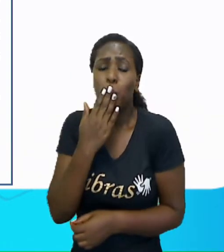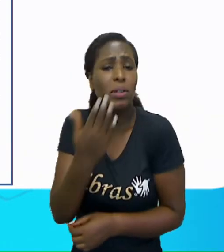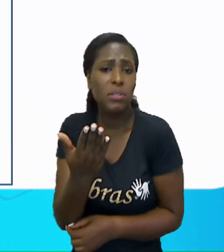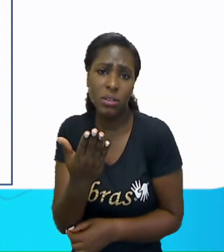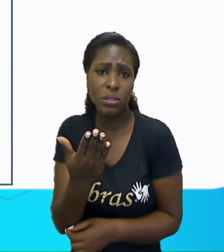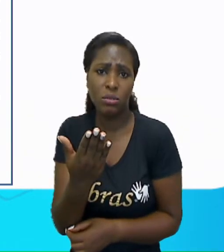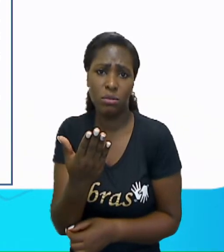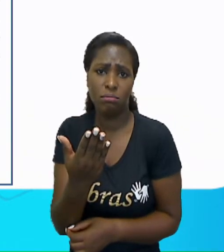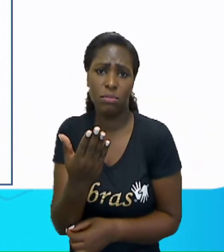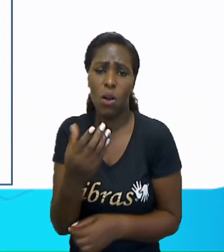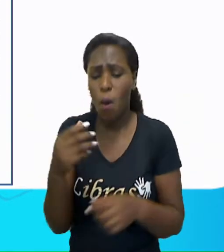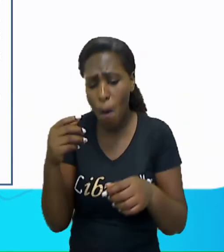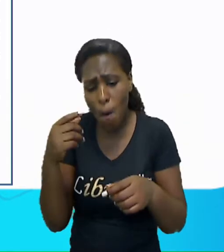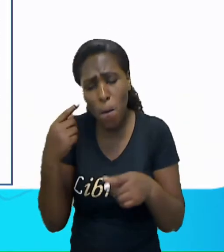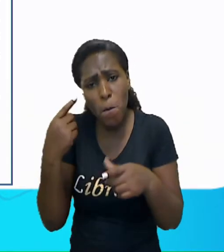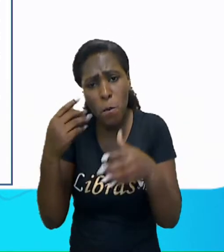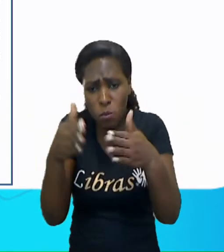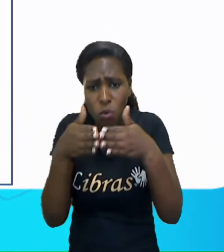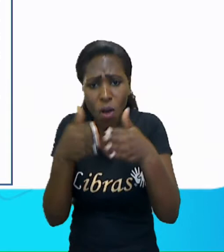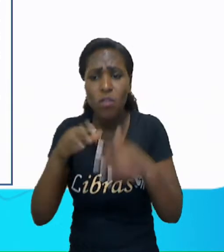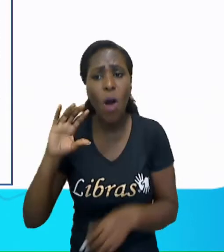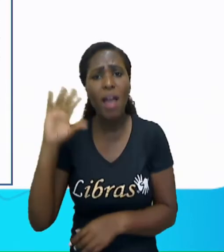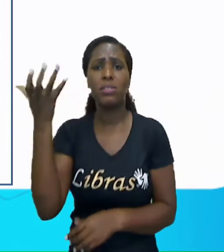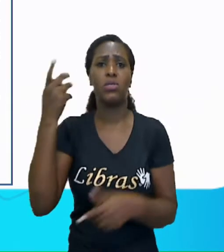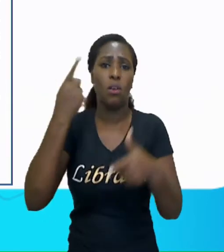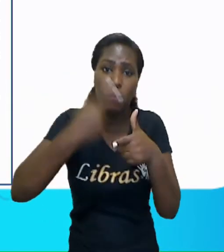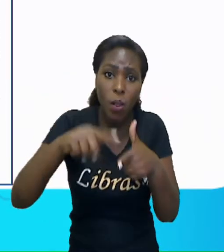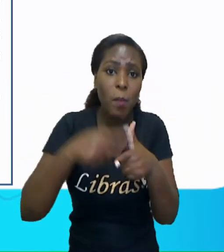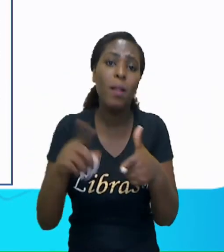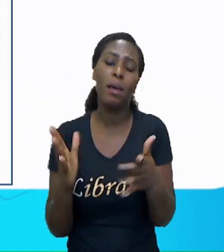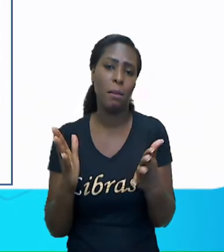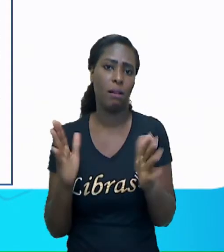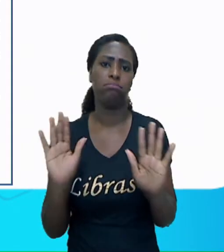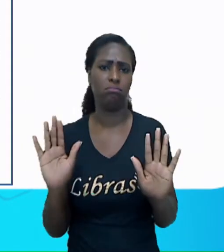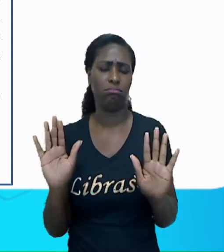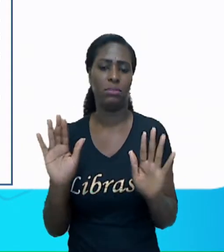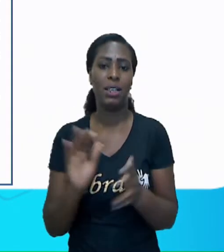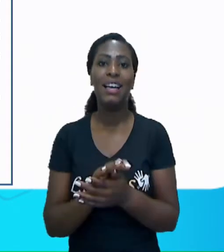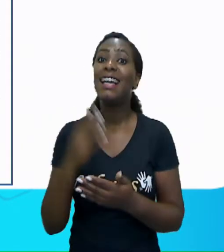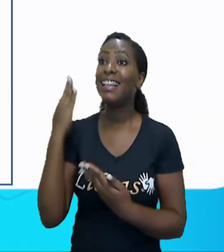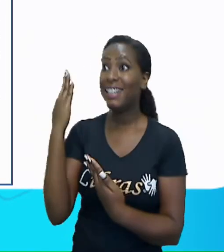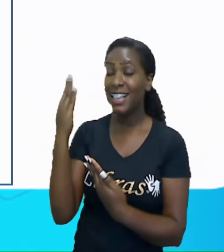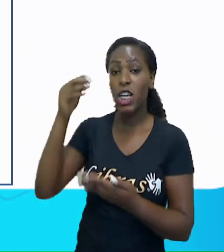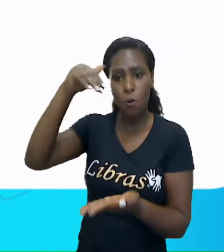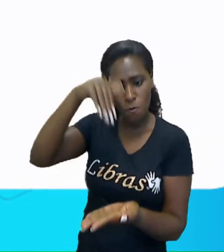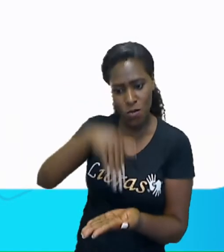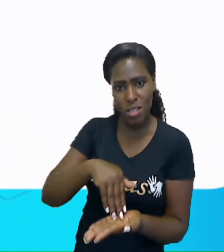o nome, assinatura de quem escreveu essa carta de reclamação.